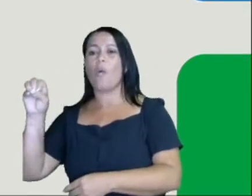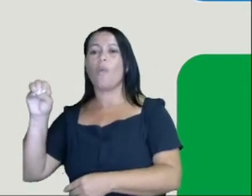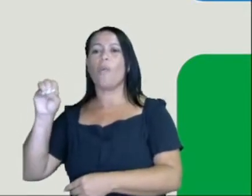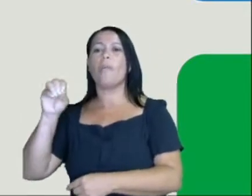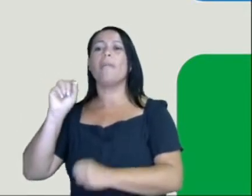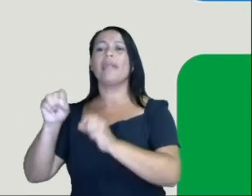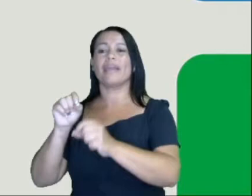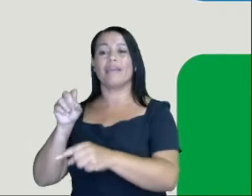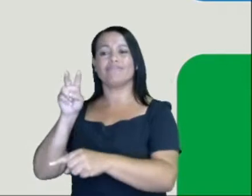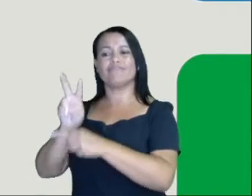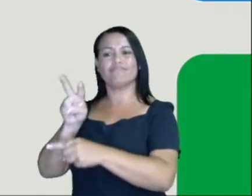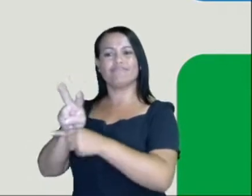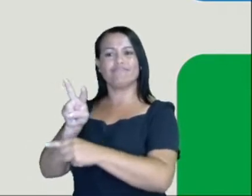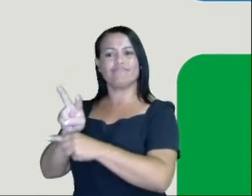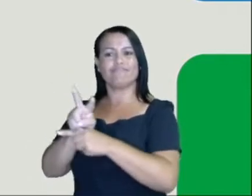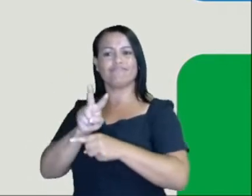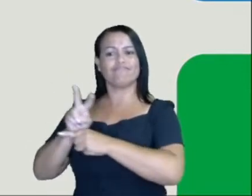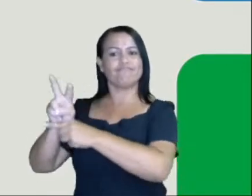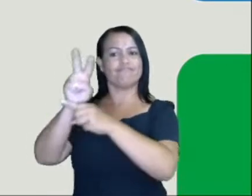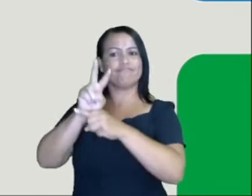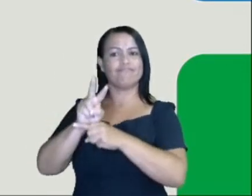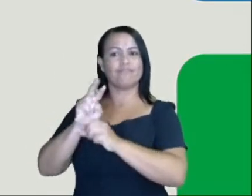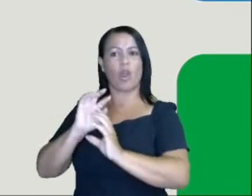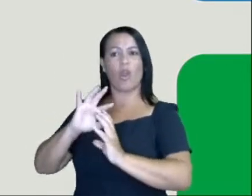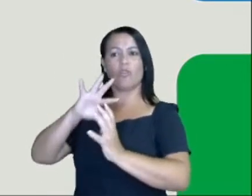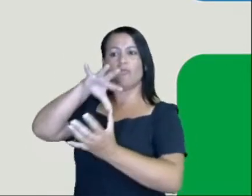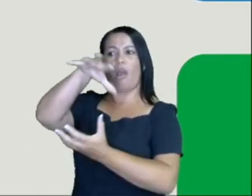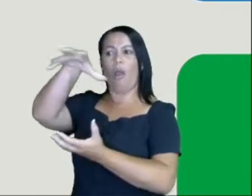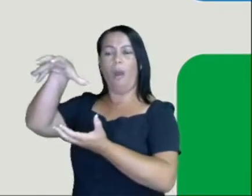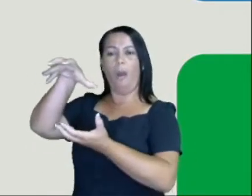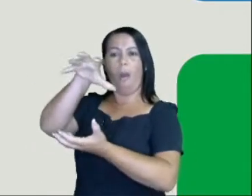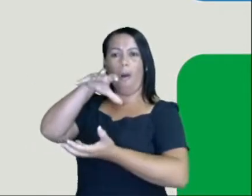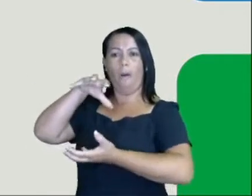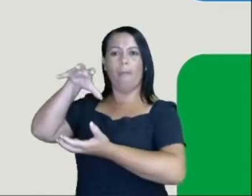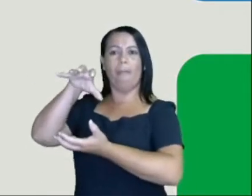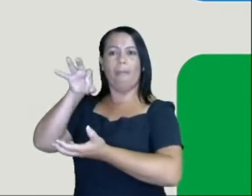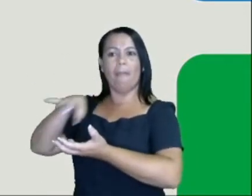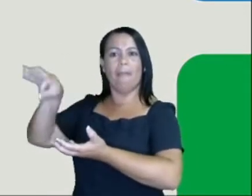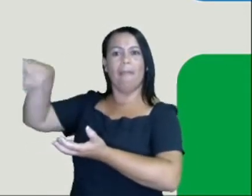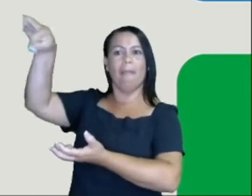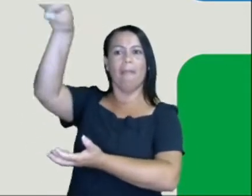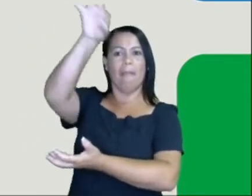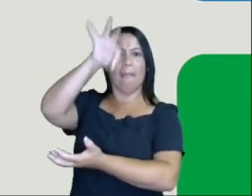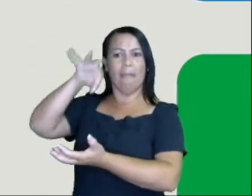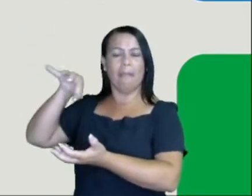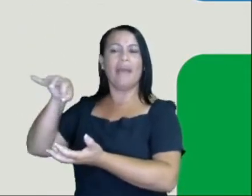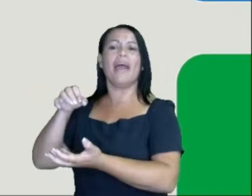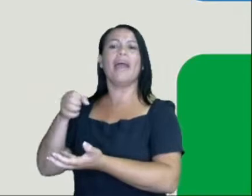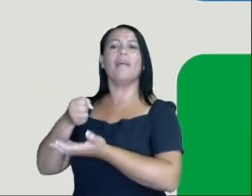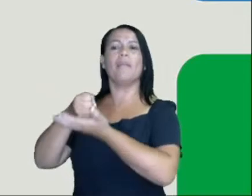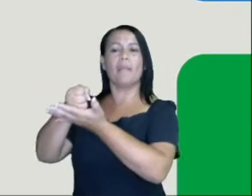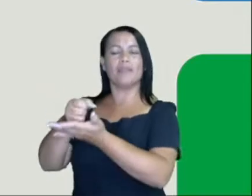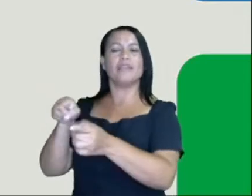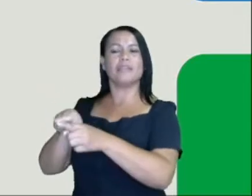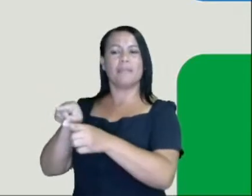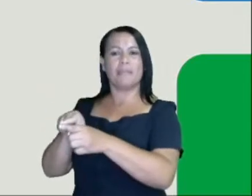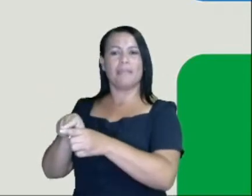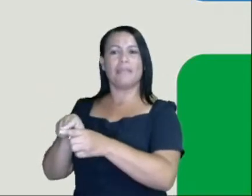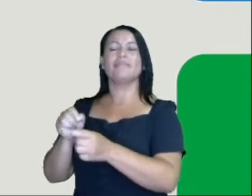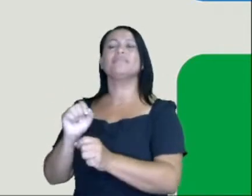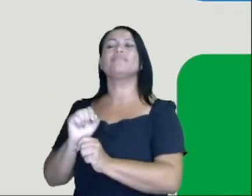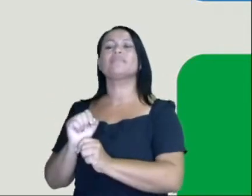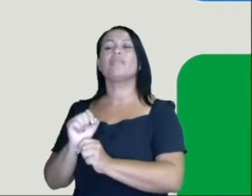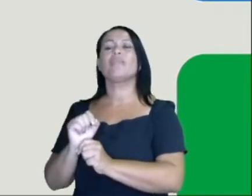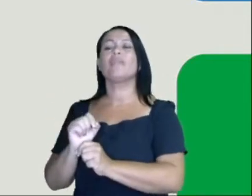defesa da colmeia e também para copular com a rainha para gerar ovos férteis. Já